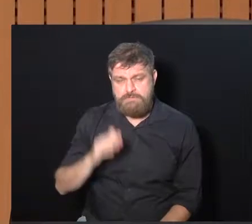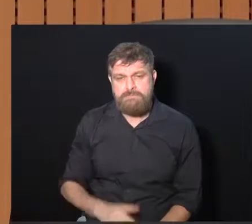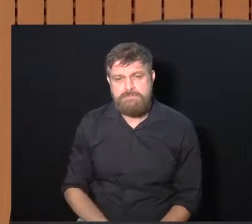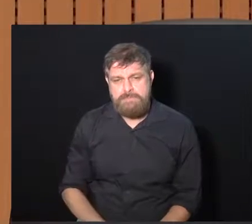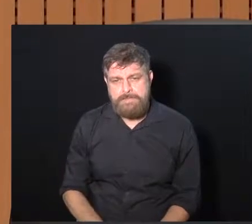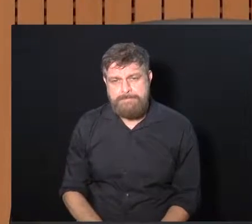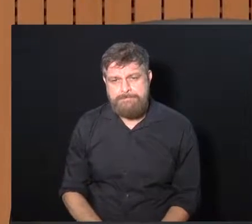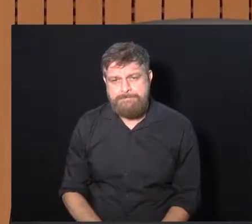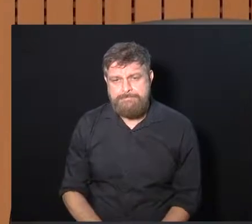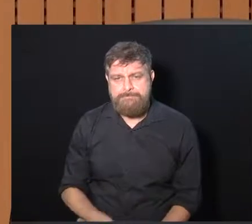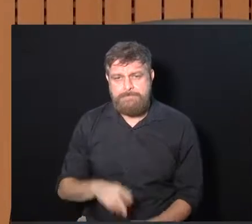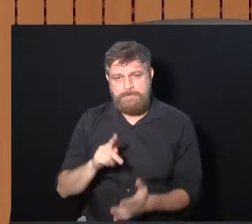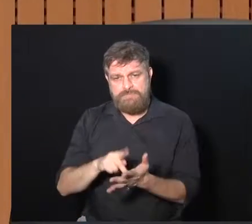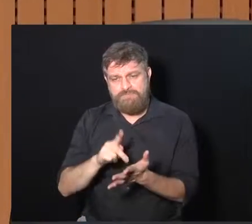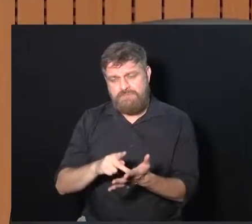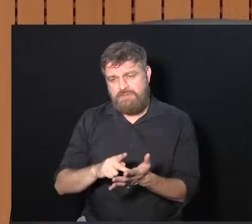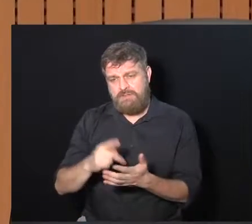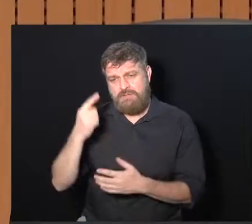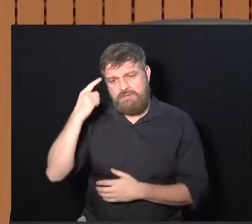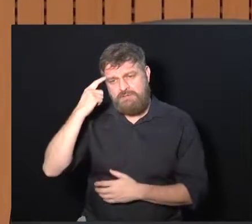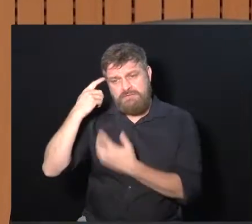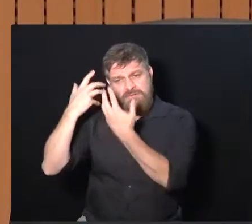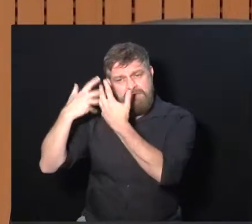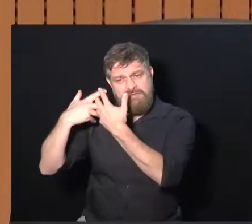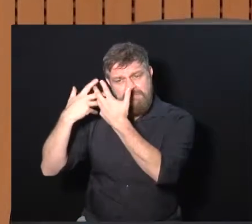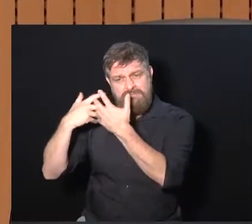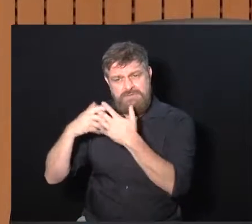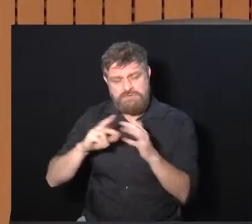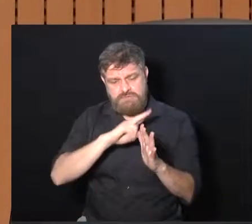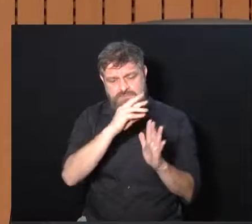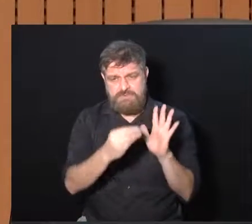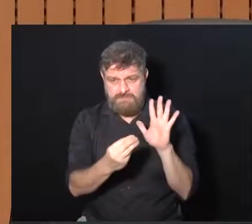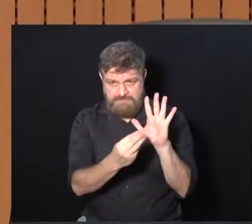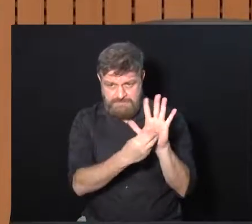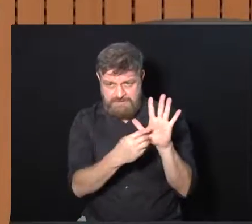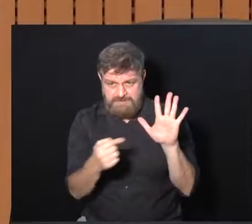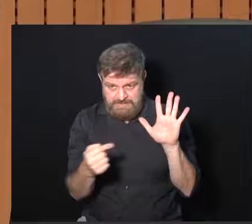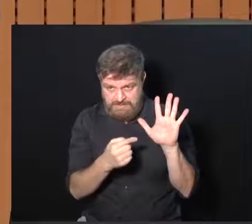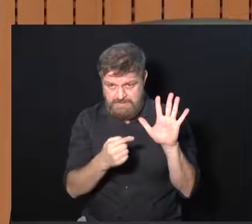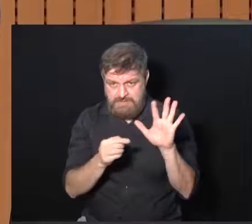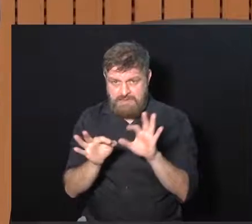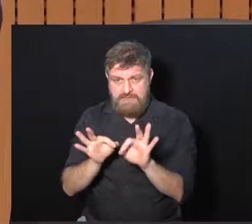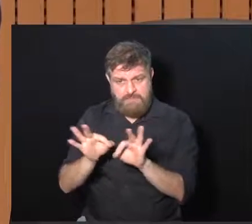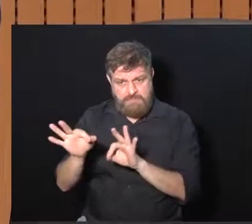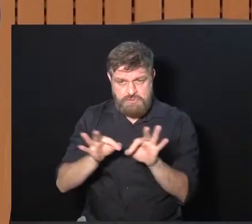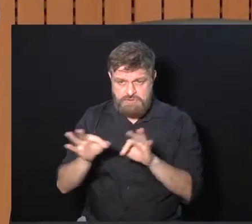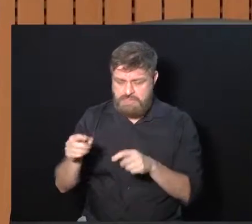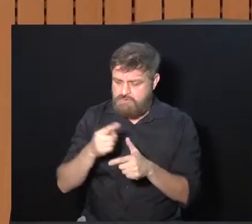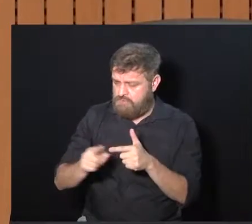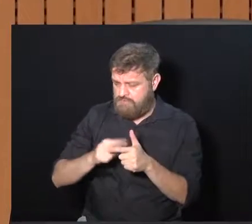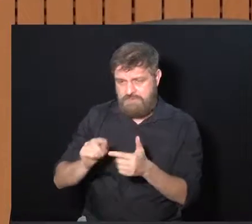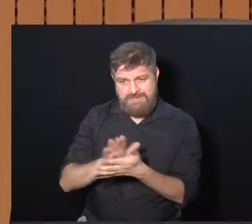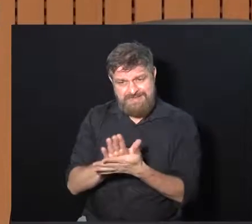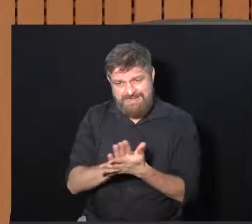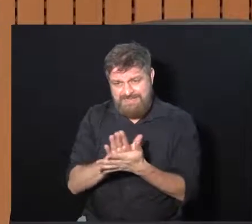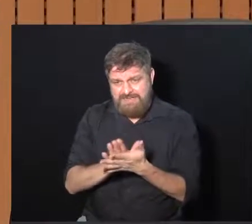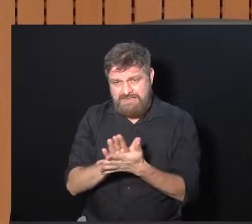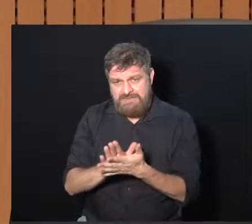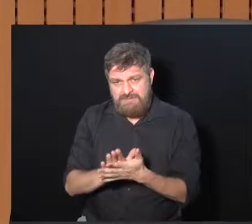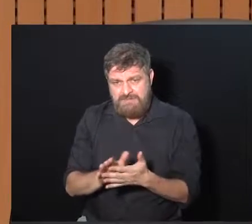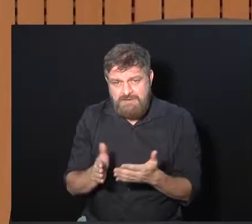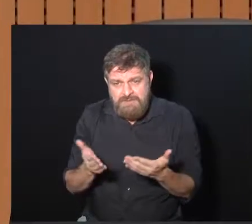senhor presidente, eu penso que, na questão do meio ambiente, esse projeto não teria problema, mas, como